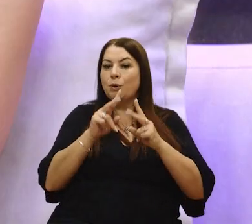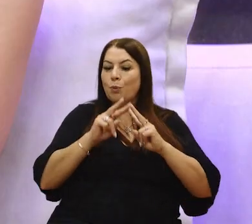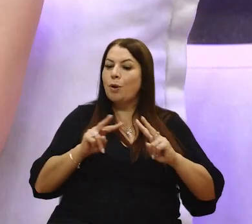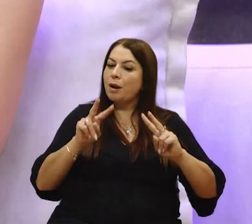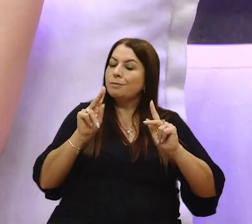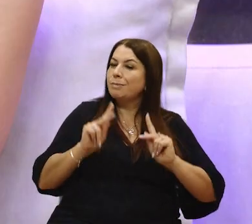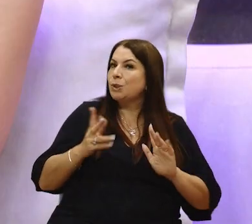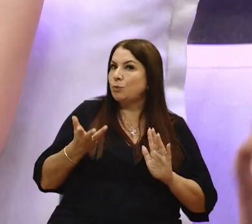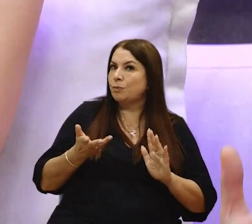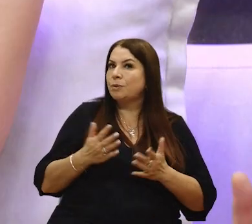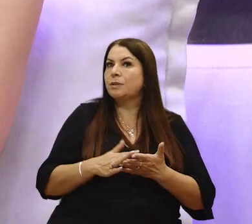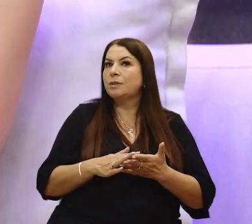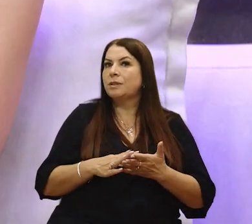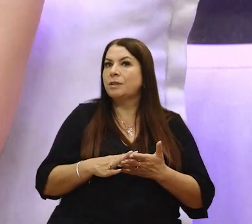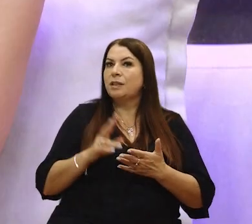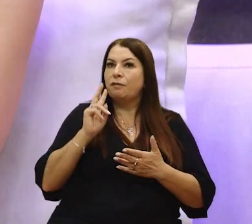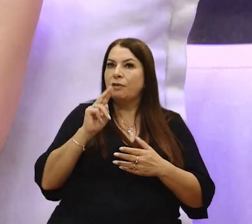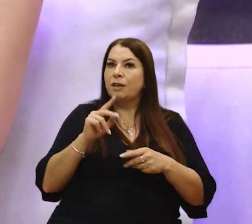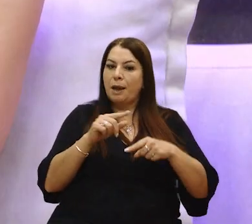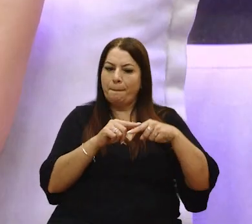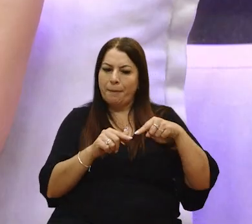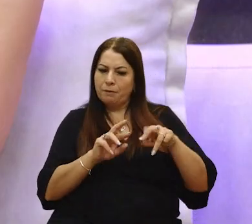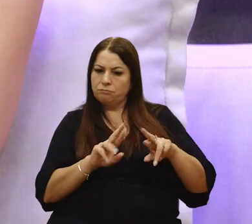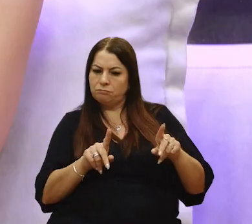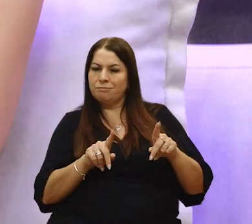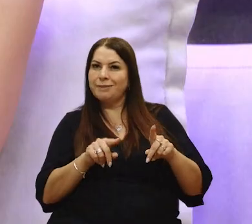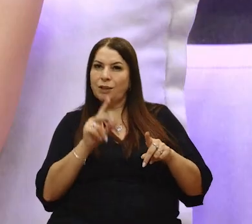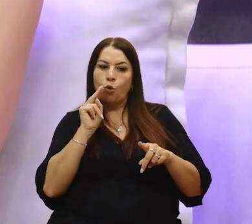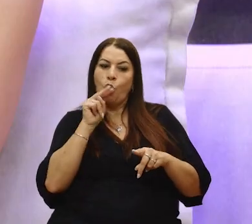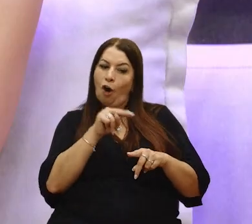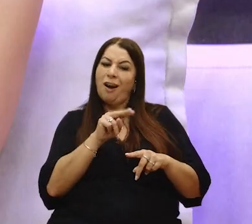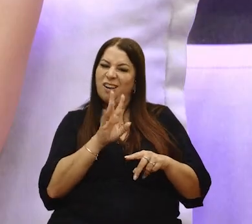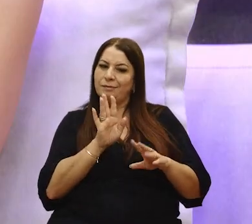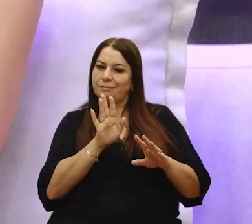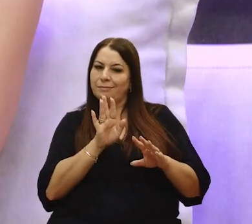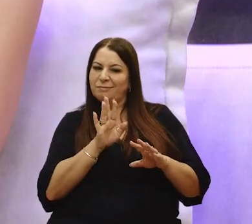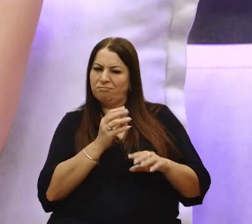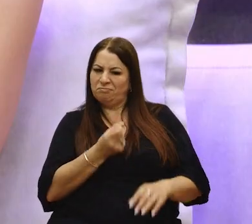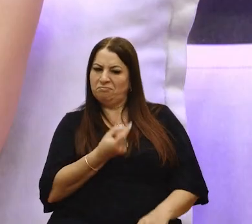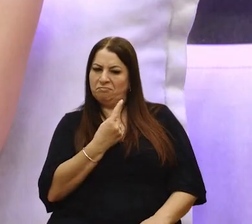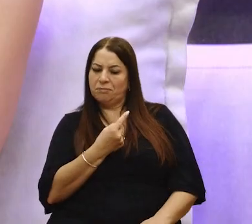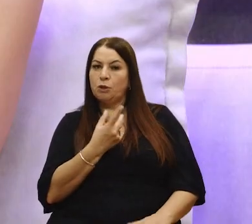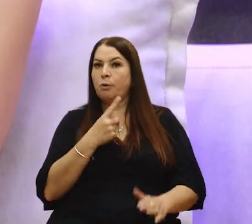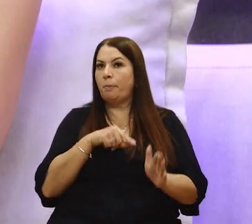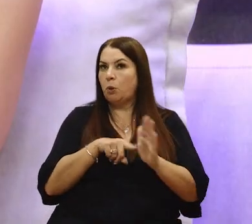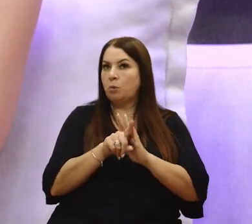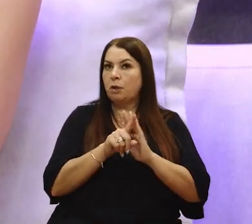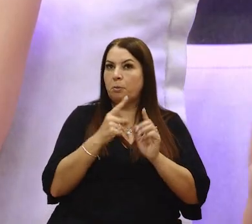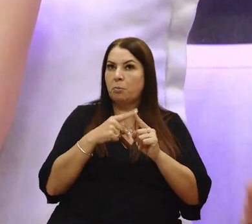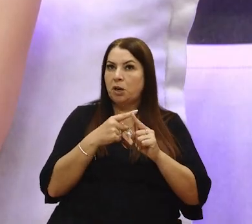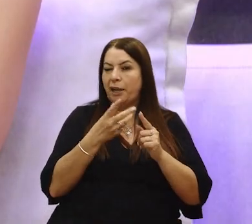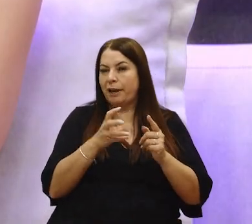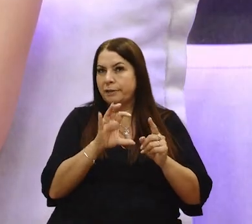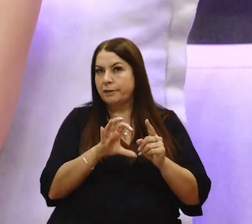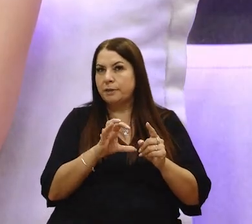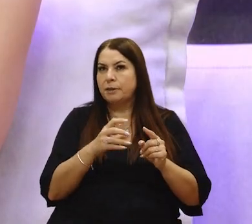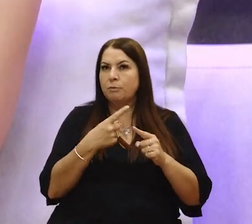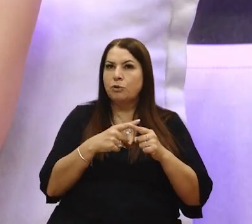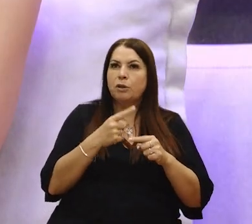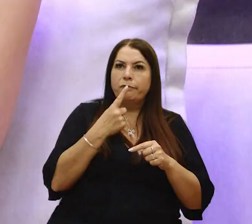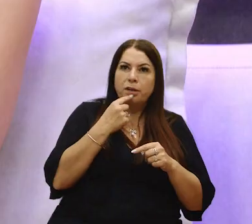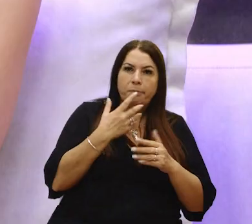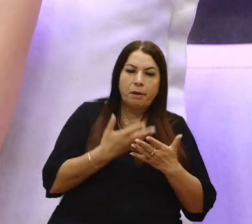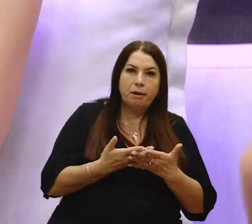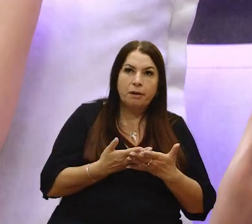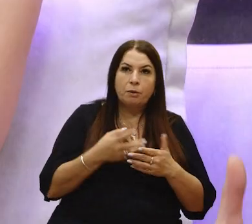função disso, e também tinha o olhar das pessoas, né? Que vê a perna daquele jeito diferente causa olhares de estranhamento, né? E vinham perguntar o porquê que ela